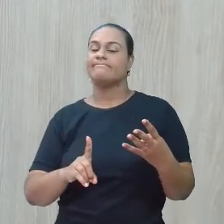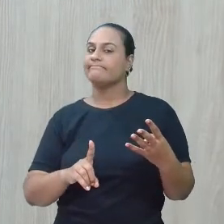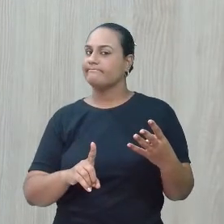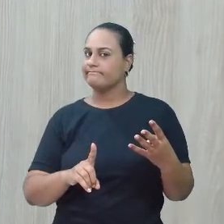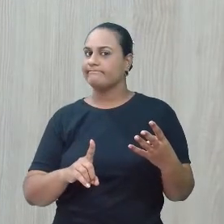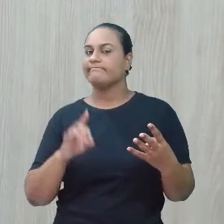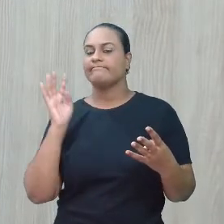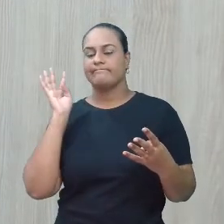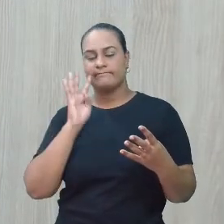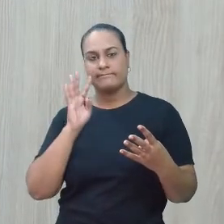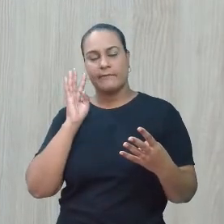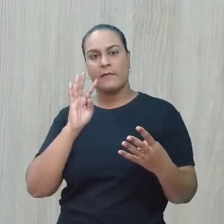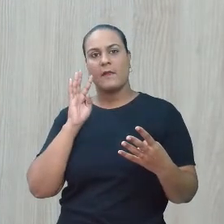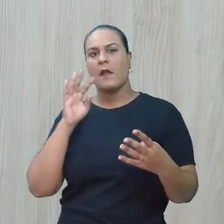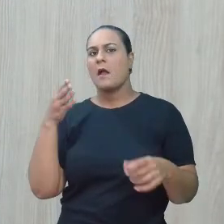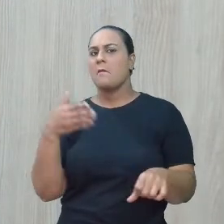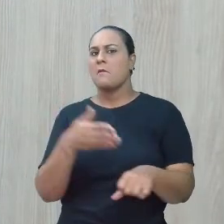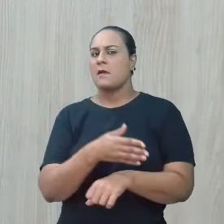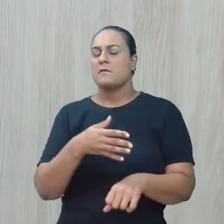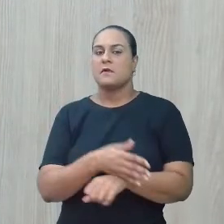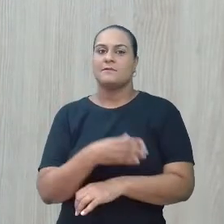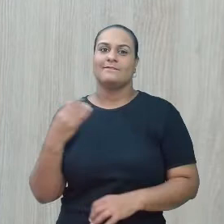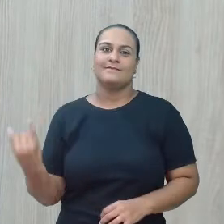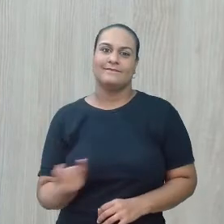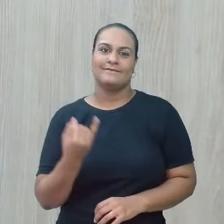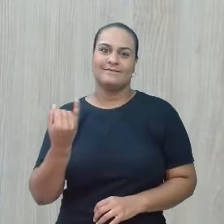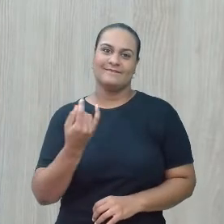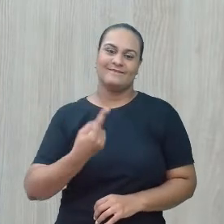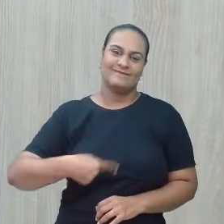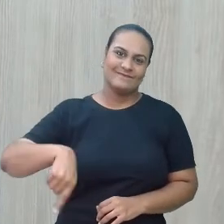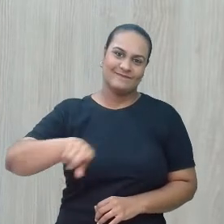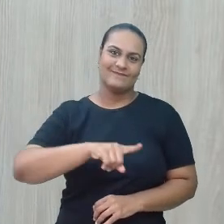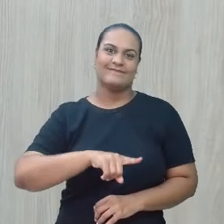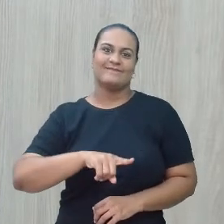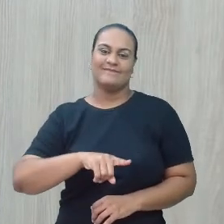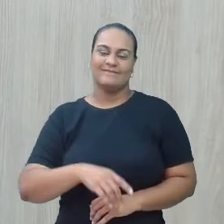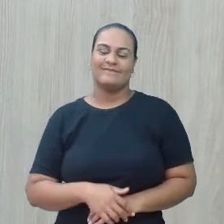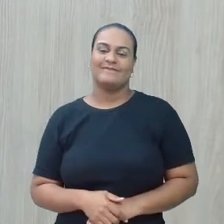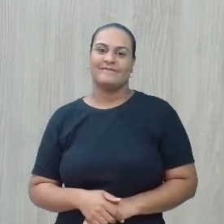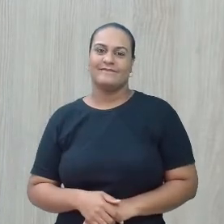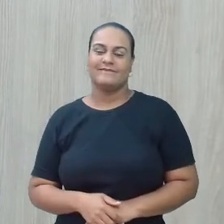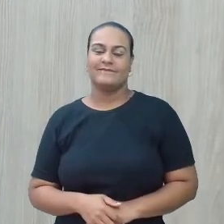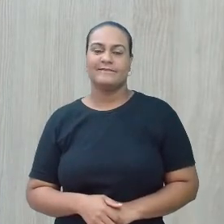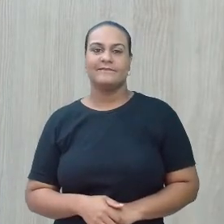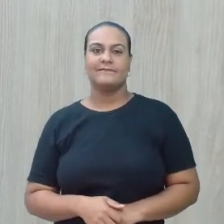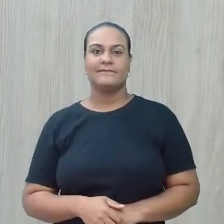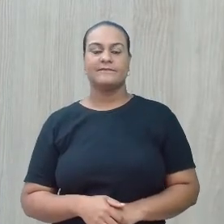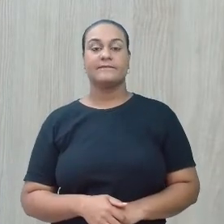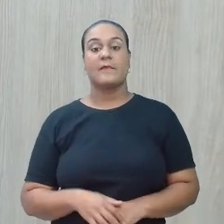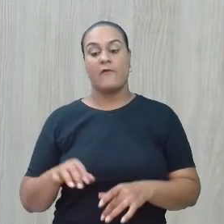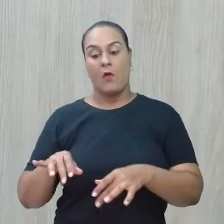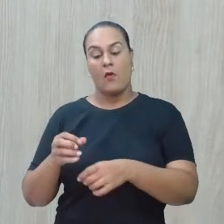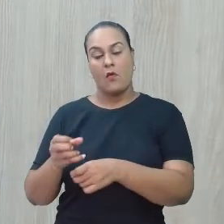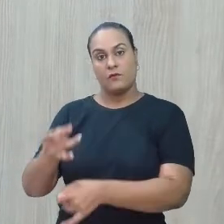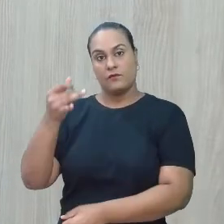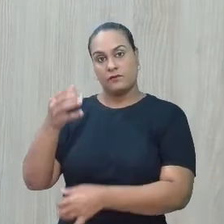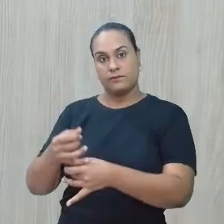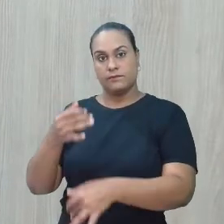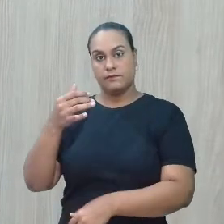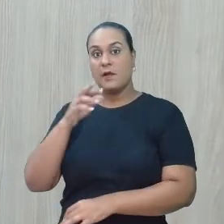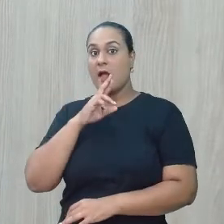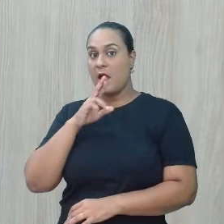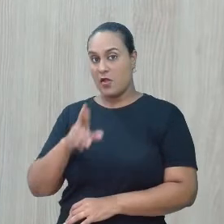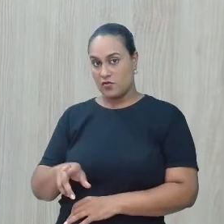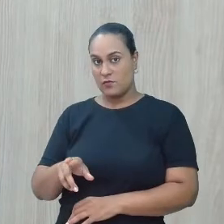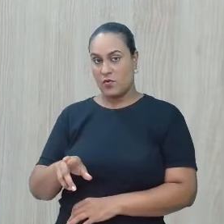Então, a participação de vocês é muito importante para nós. E aí vocês vão colocar aqui no chat a resposta,